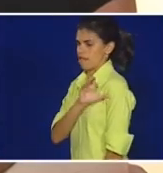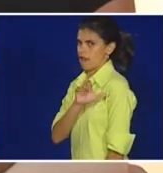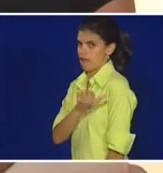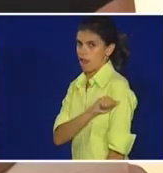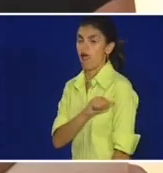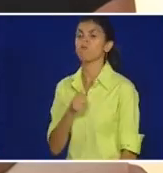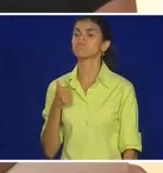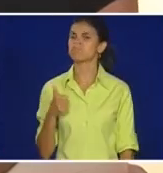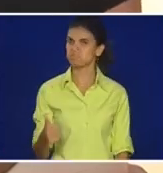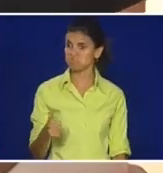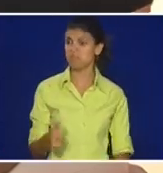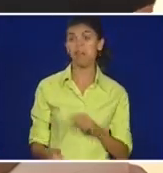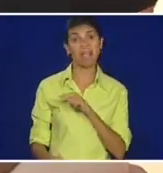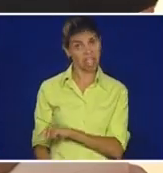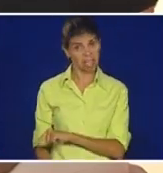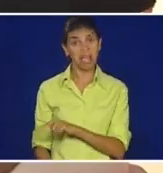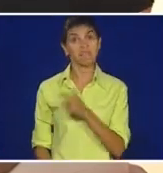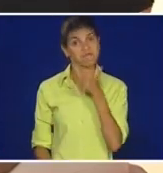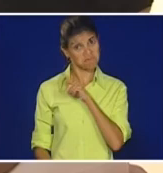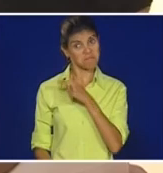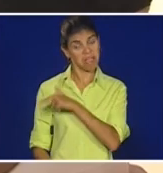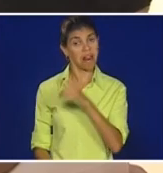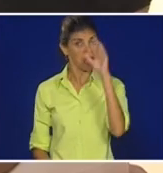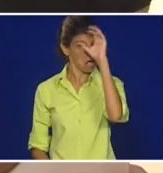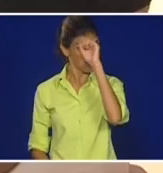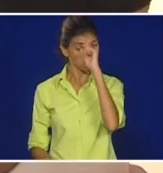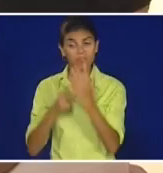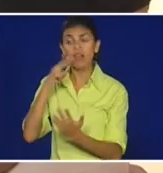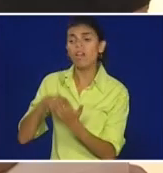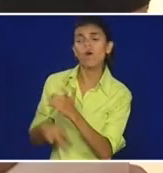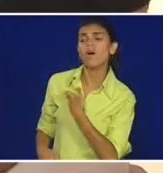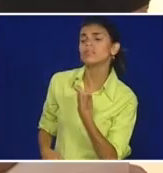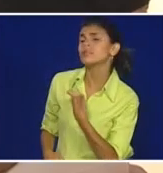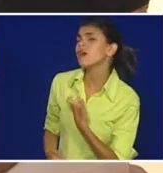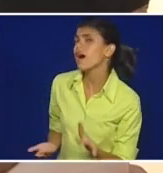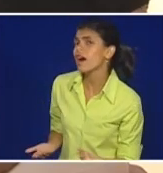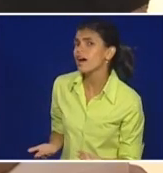ela aprendeu a ler com quantos anos?